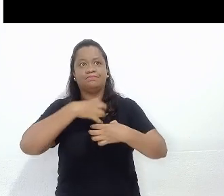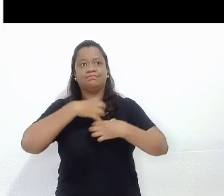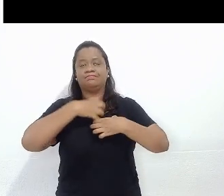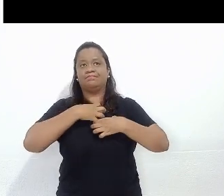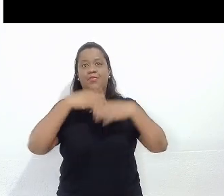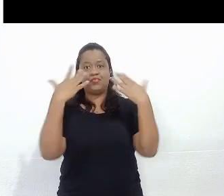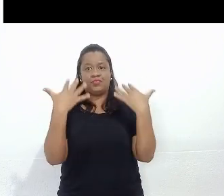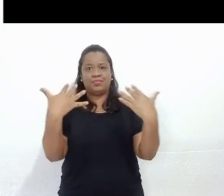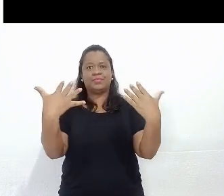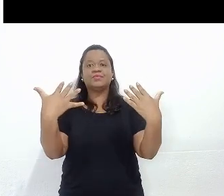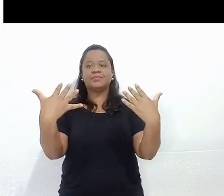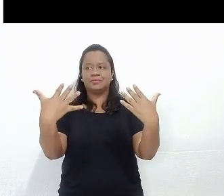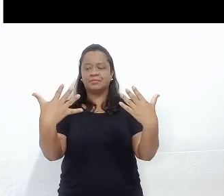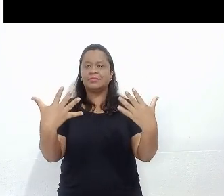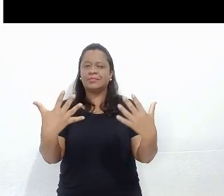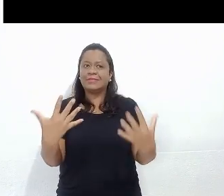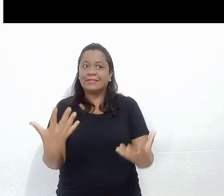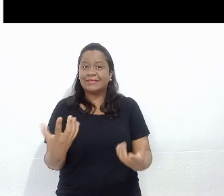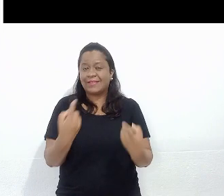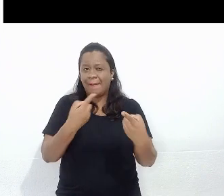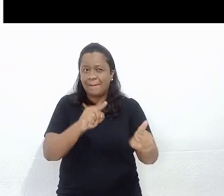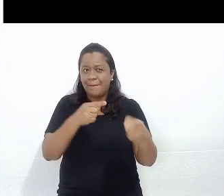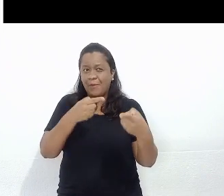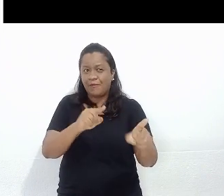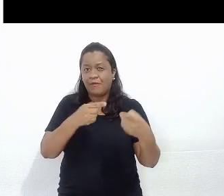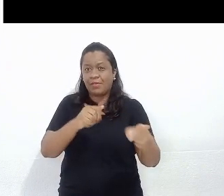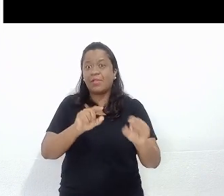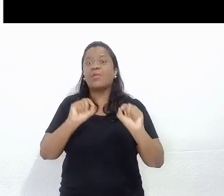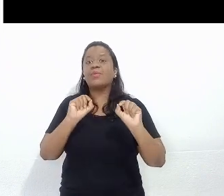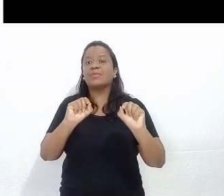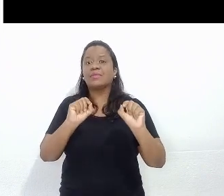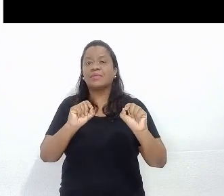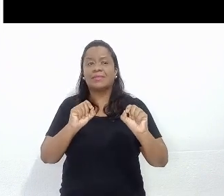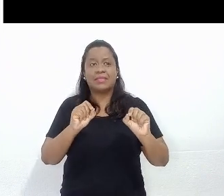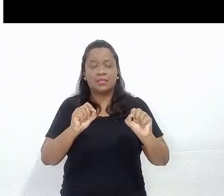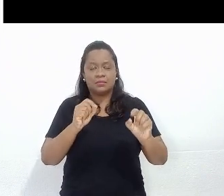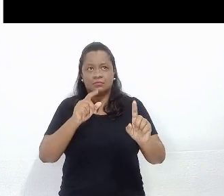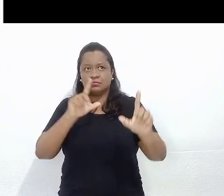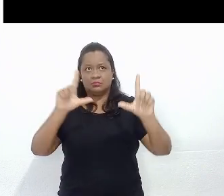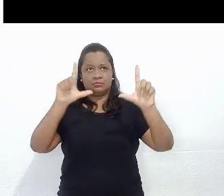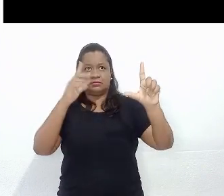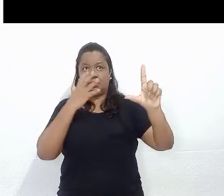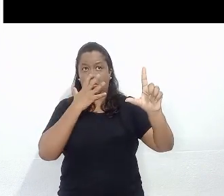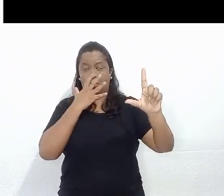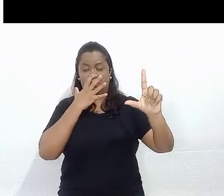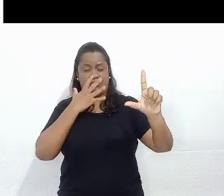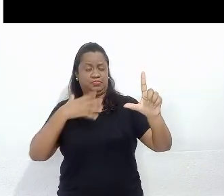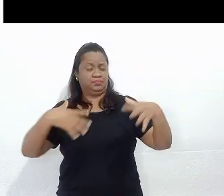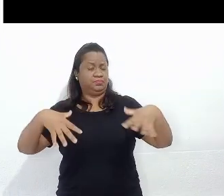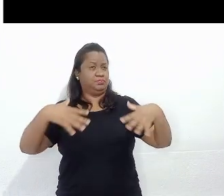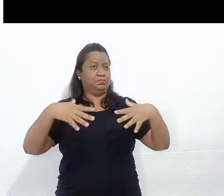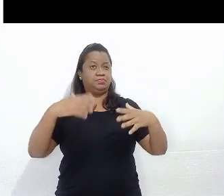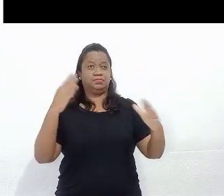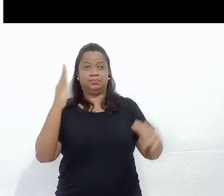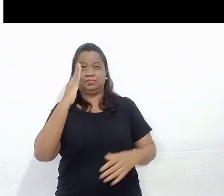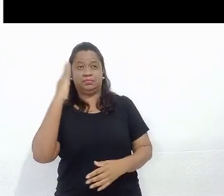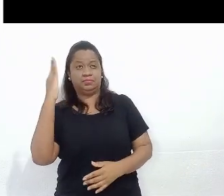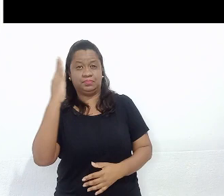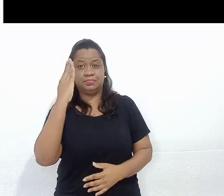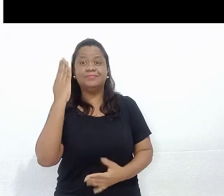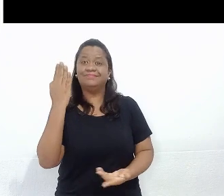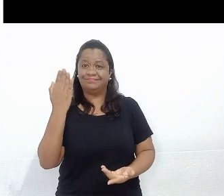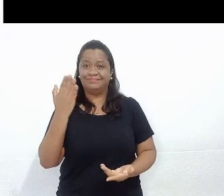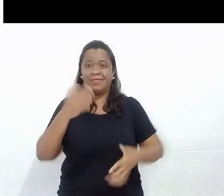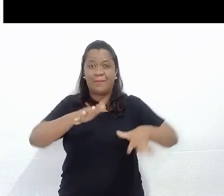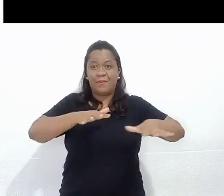Nesse caso, ele queria gerar uma sensação de enjoo mesmo, né? Uma coisa assim, meio realmente, porque é movimento sobre movimento,